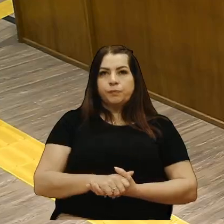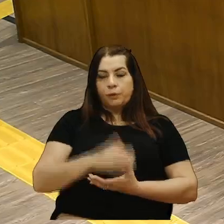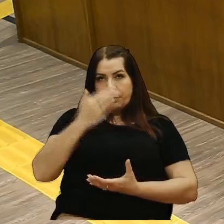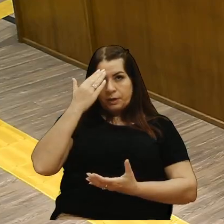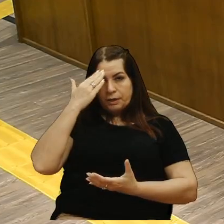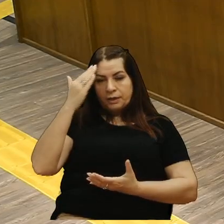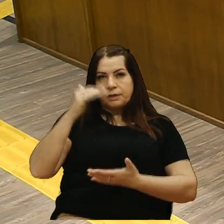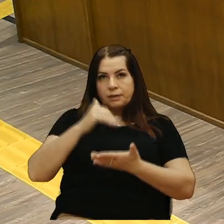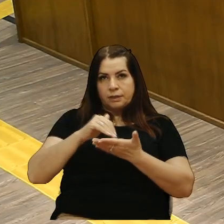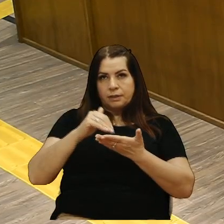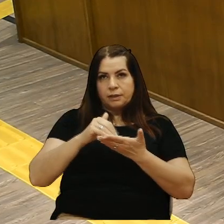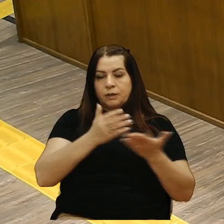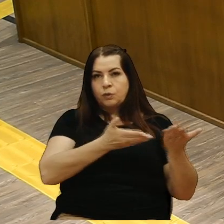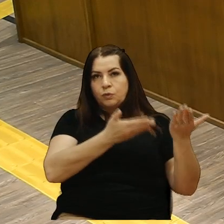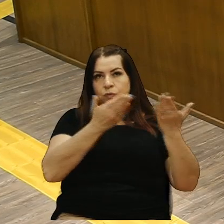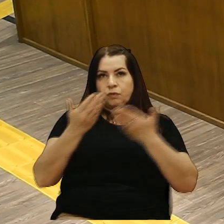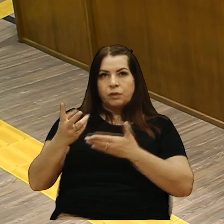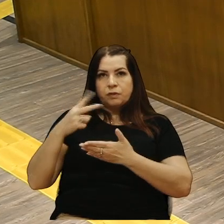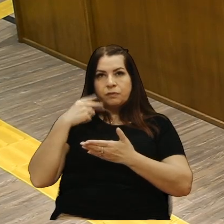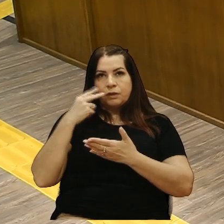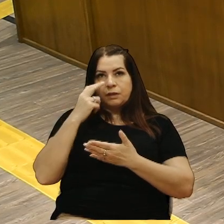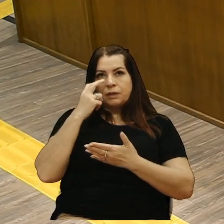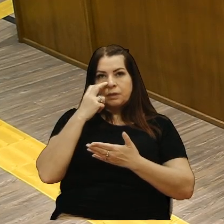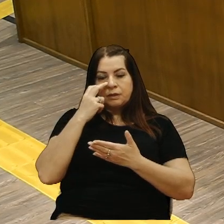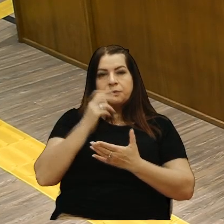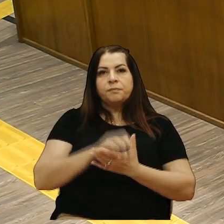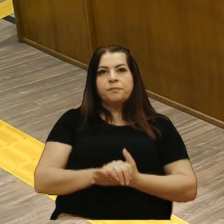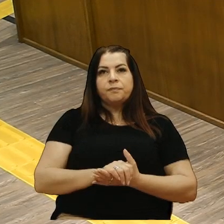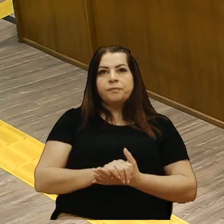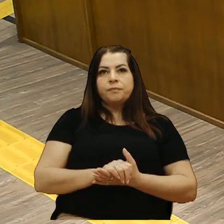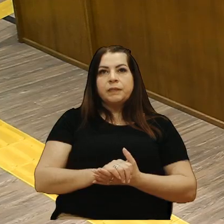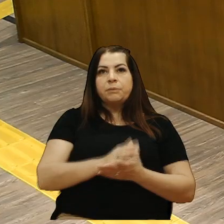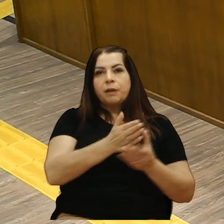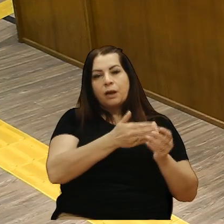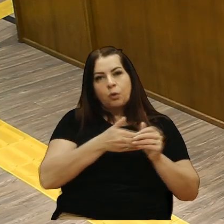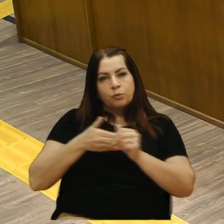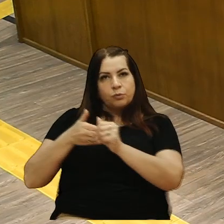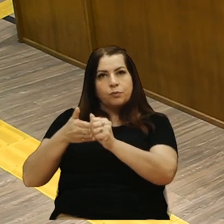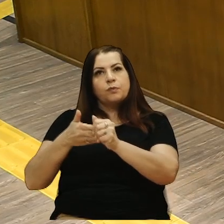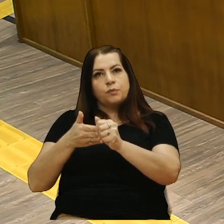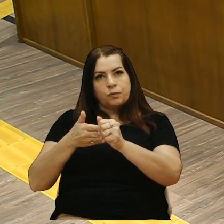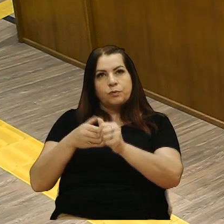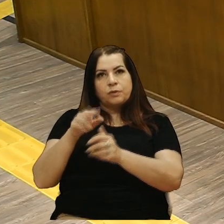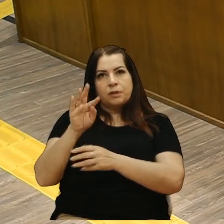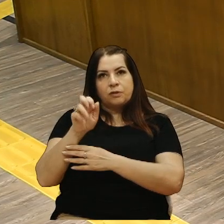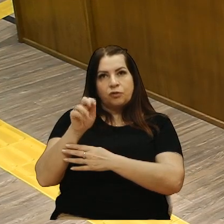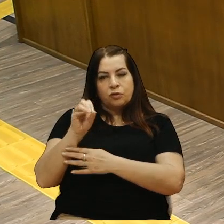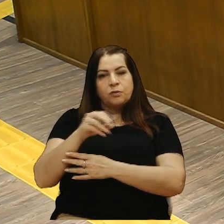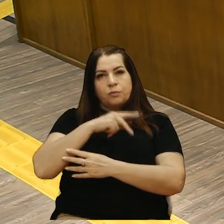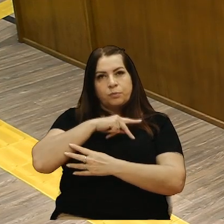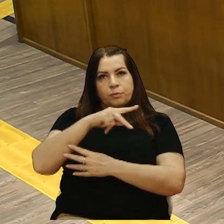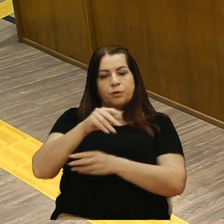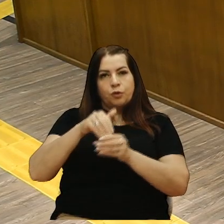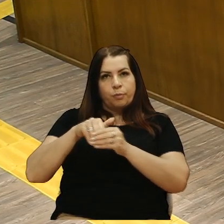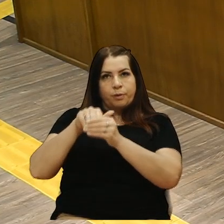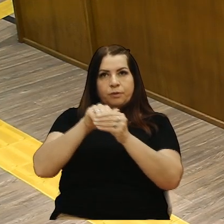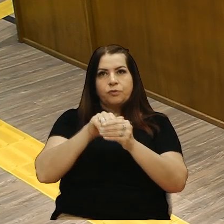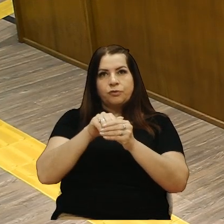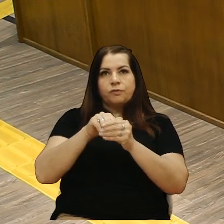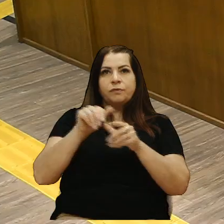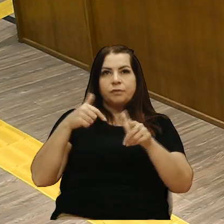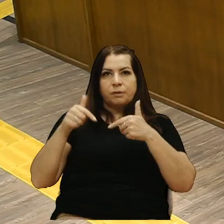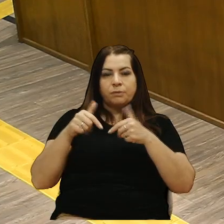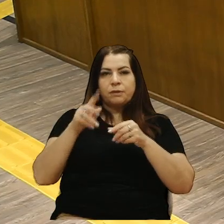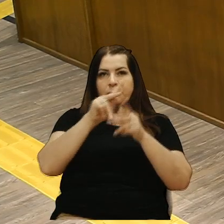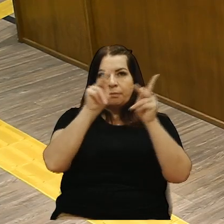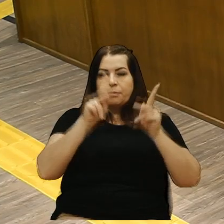Obrigado, secretária. Convido a vereadora Andressa Malman para que conduza o senhor Thiago Pavelski, presidente da Cooperativa de Trabalho